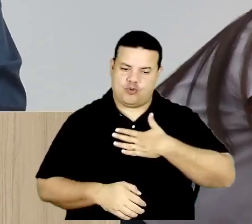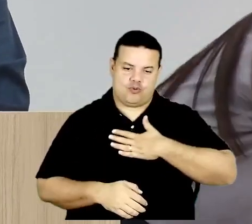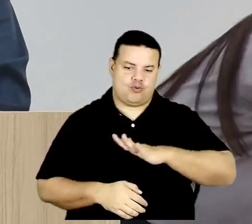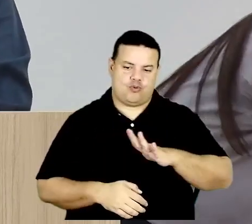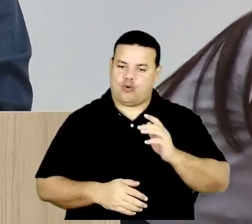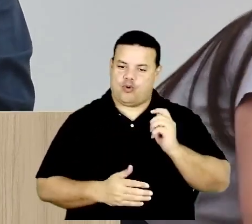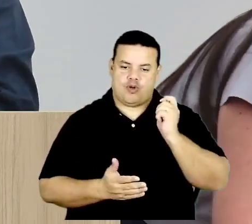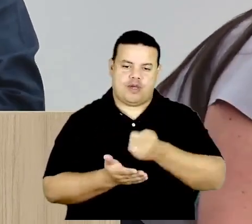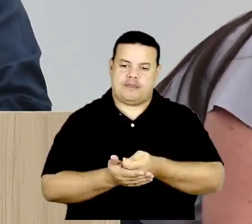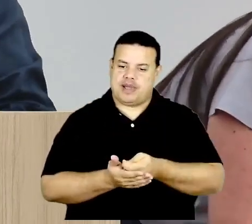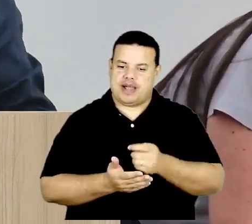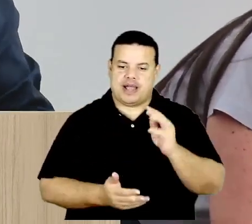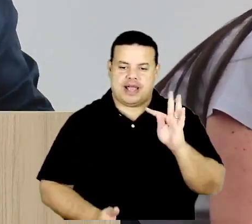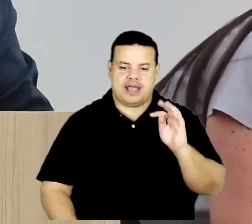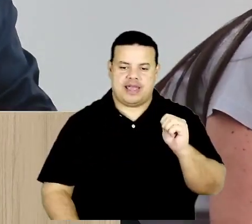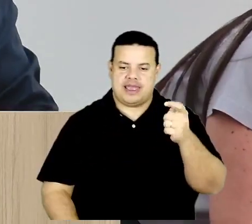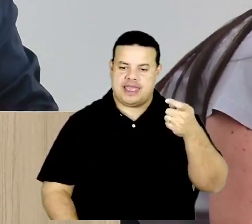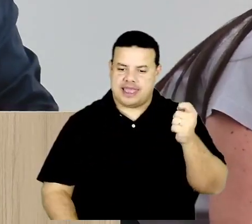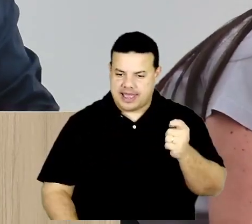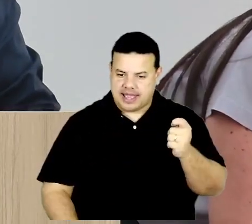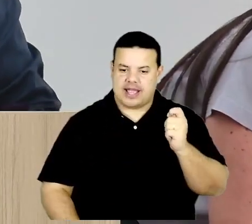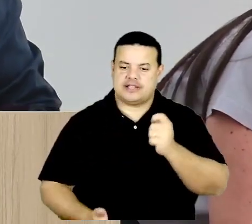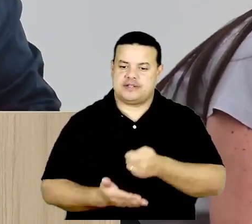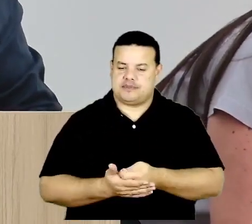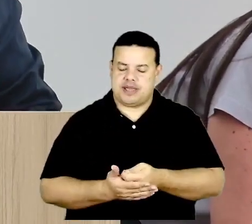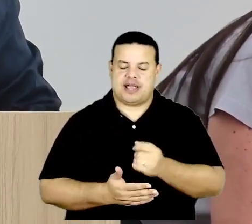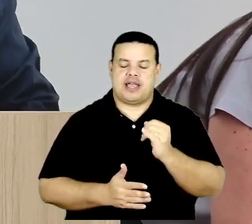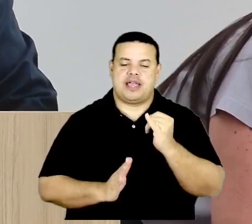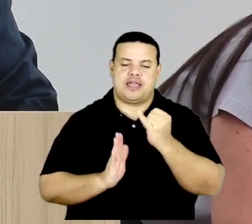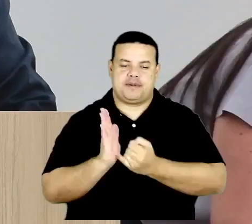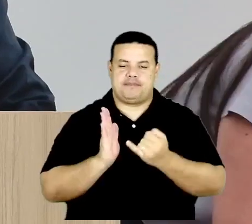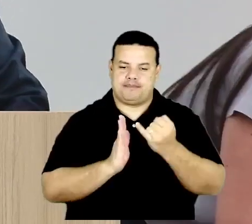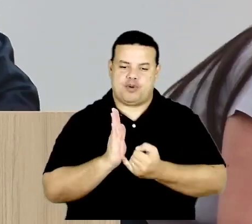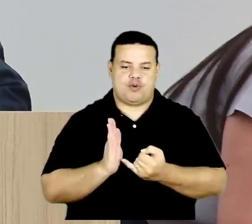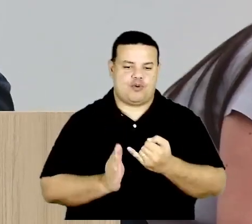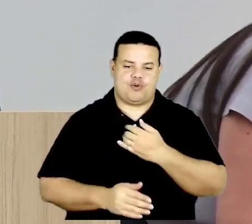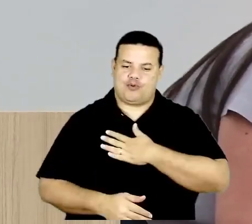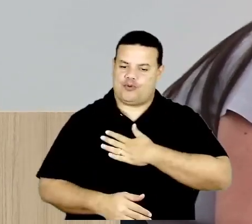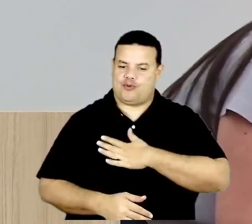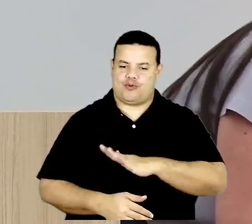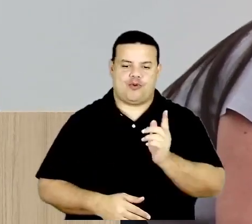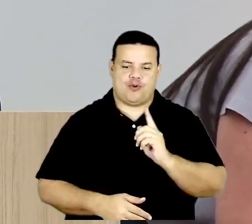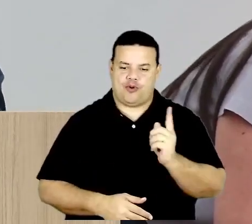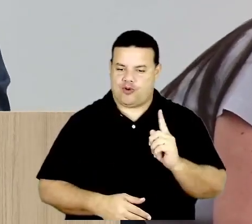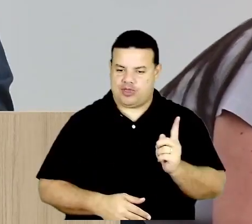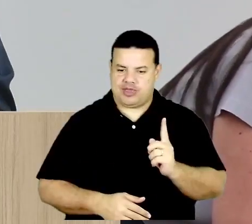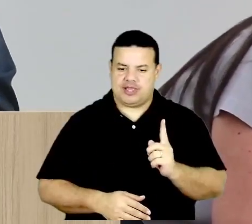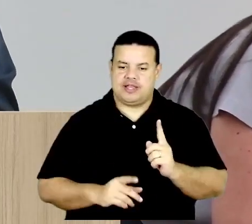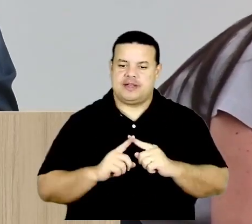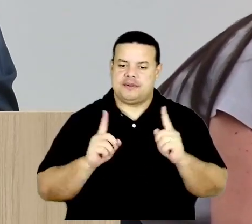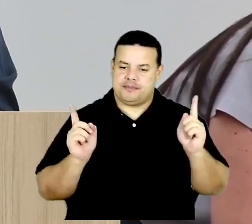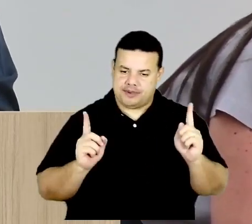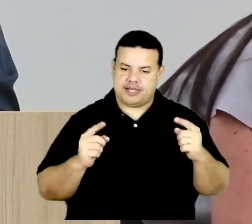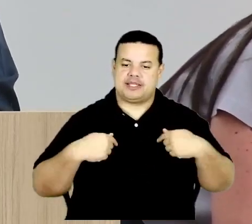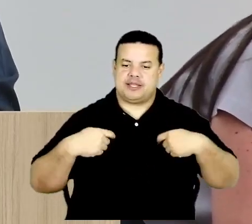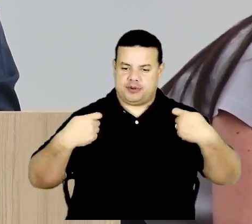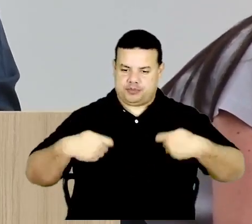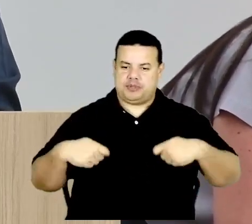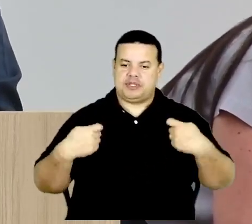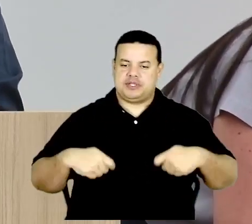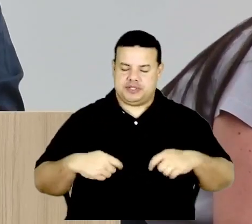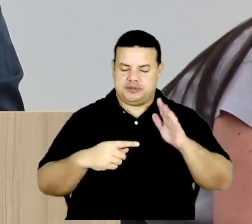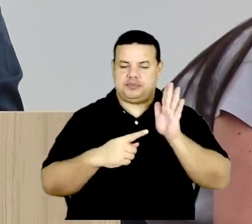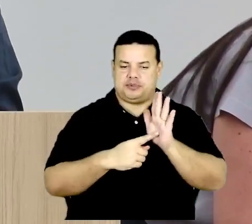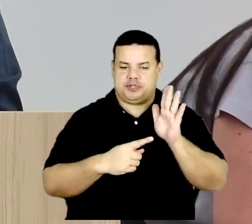ninguém gosta de pagar imposto ninguém gosta de pagar nada mas eu preciso fazer algumas alguns apontamentos